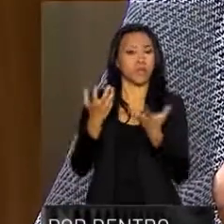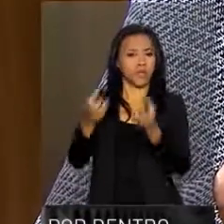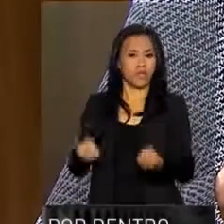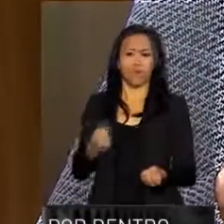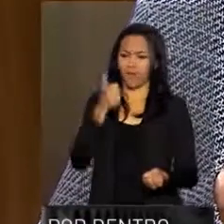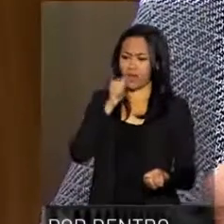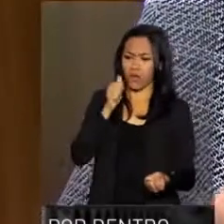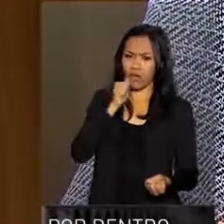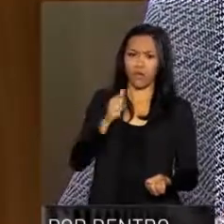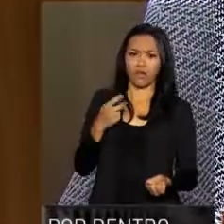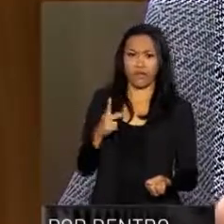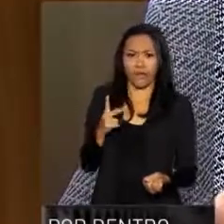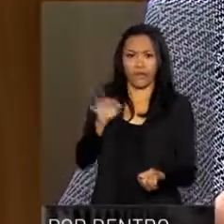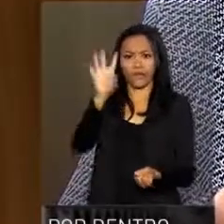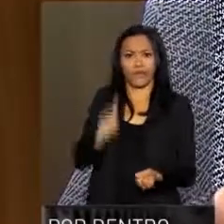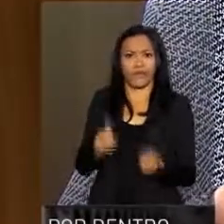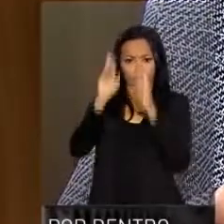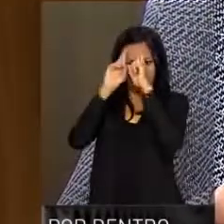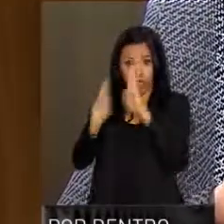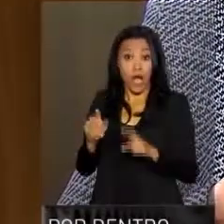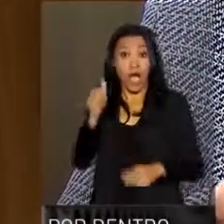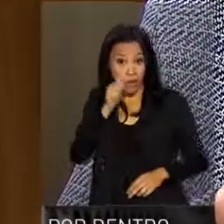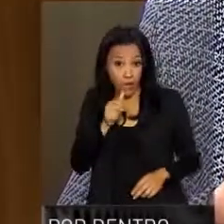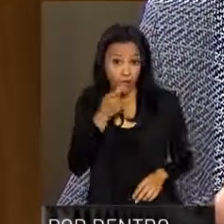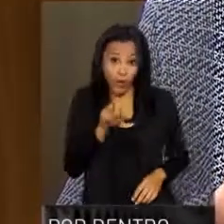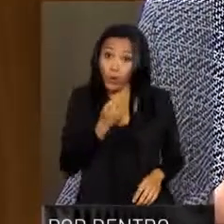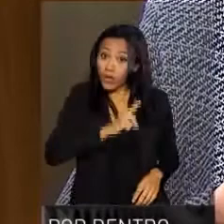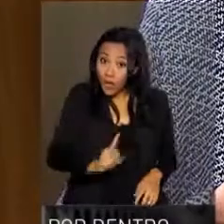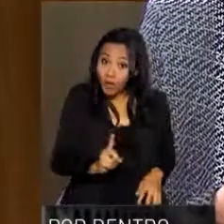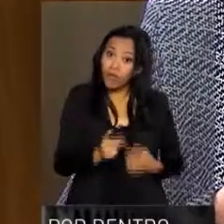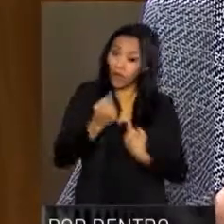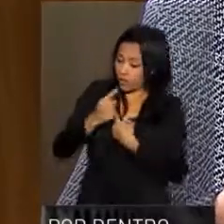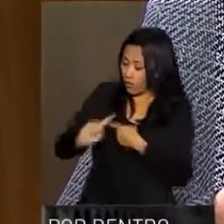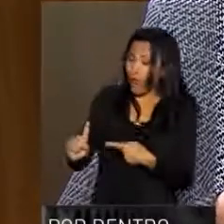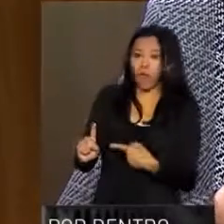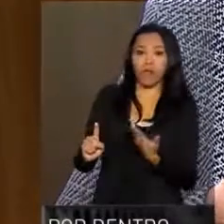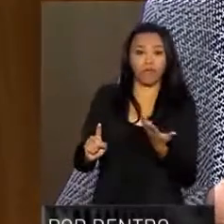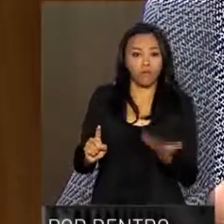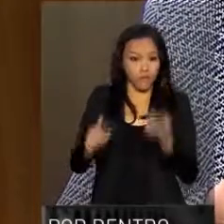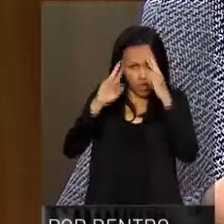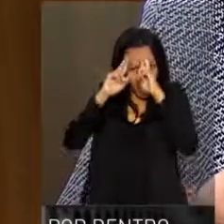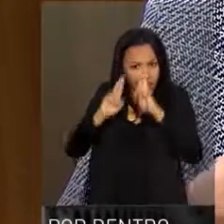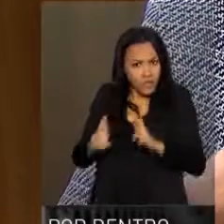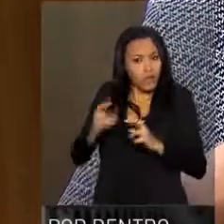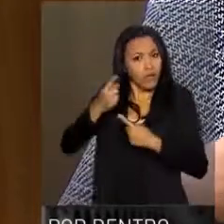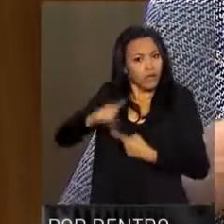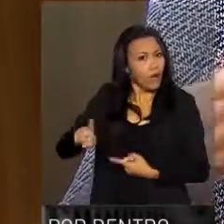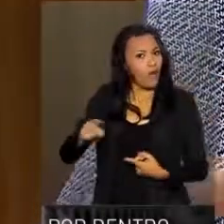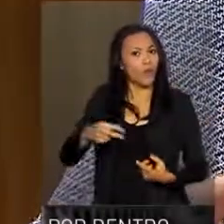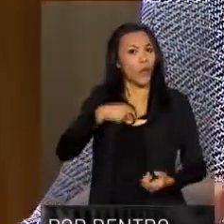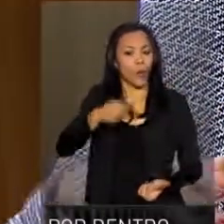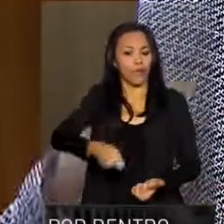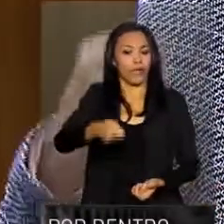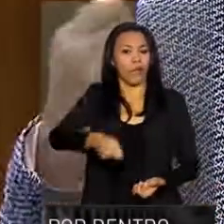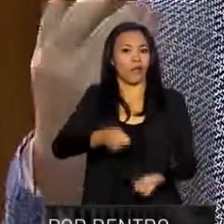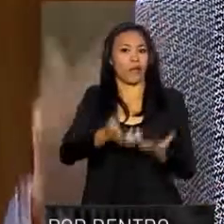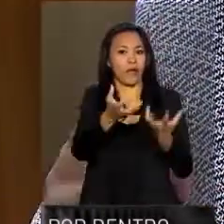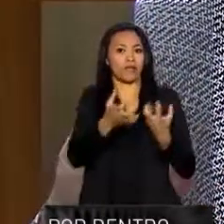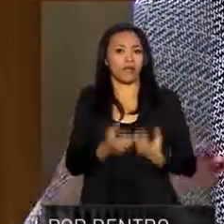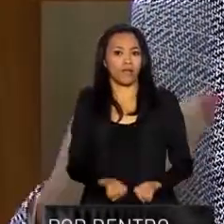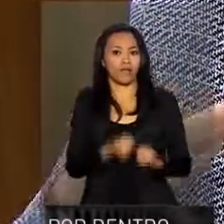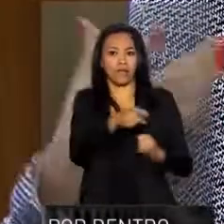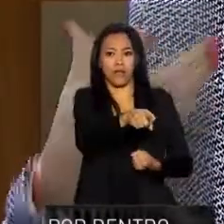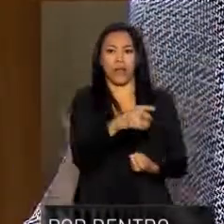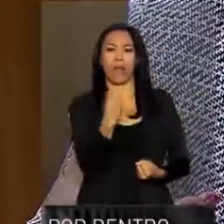seu direito respeitado quando a mulher diz não é porque ela quer não ela não é obrigada a aceitar uma cantada em que ela está